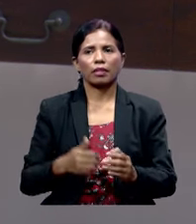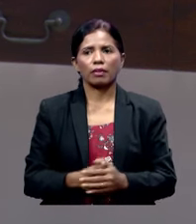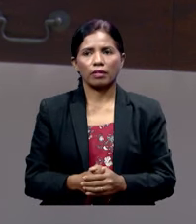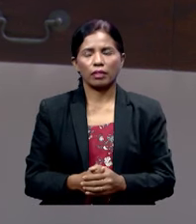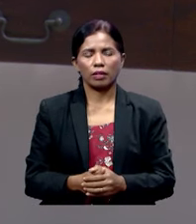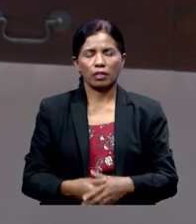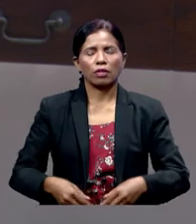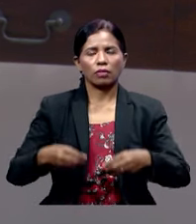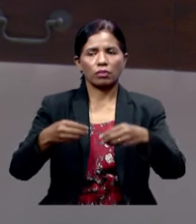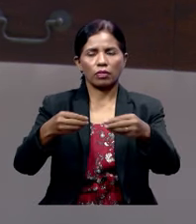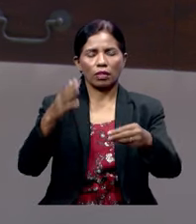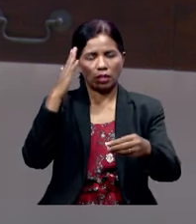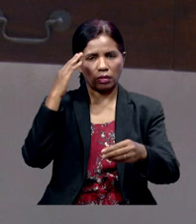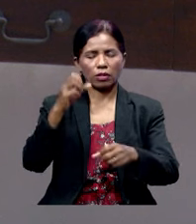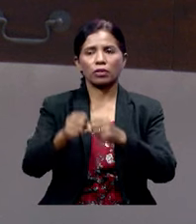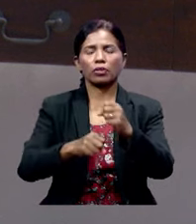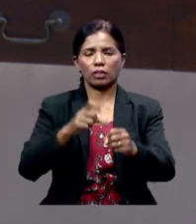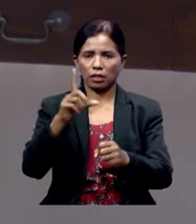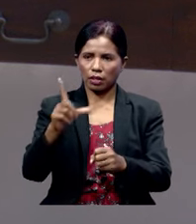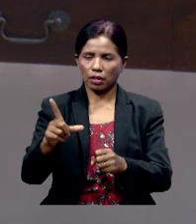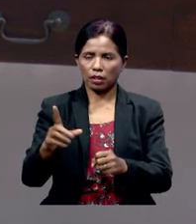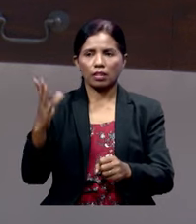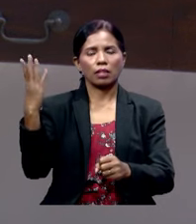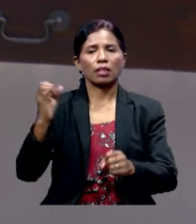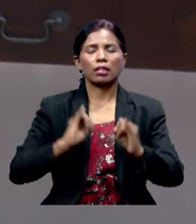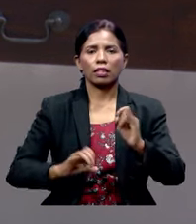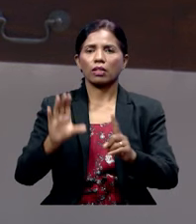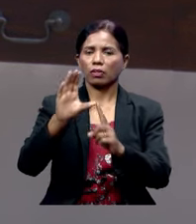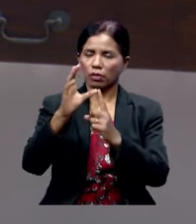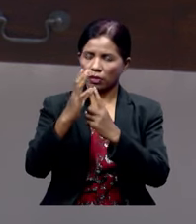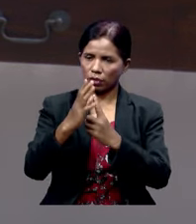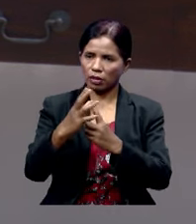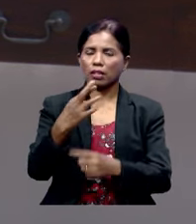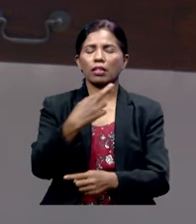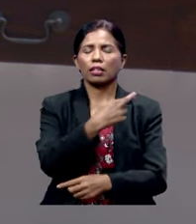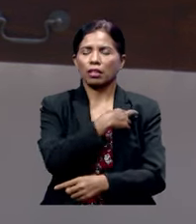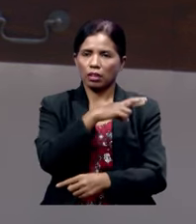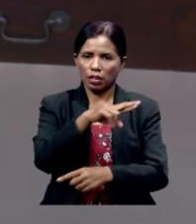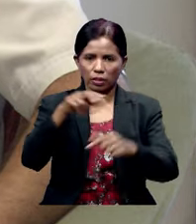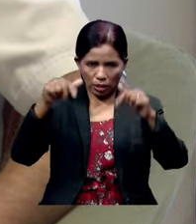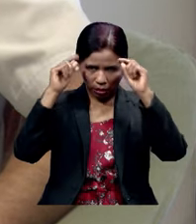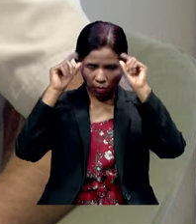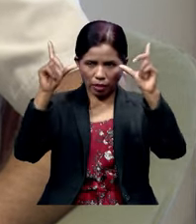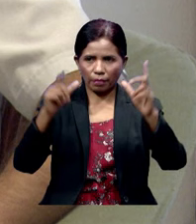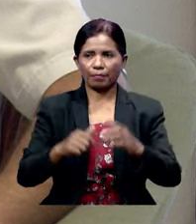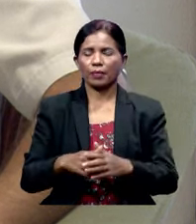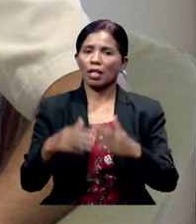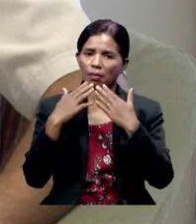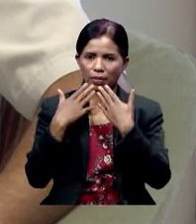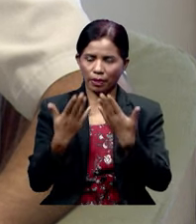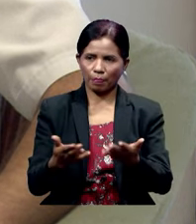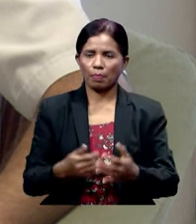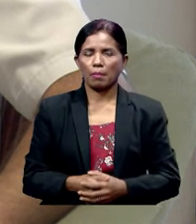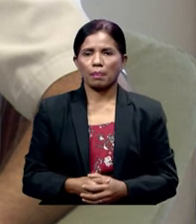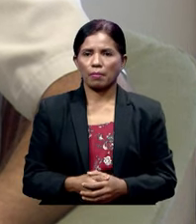influência a coisão social e a identidade cultural religiosa em Timor Leste Obrigado por